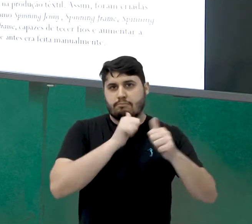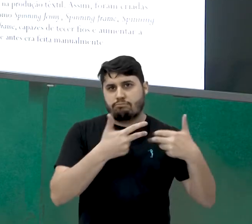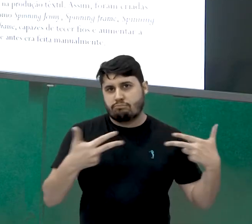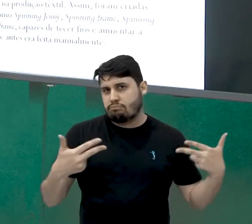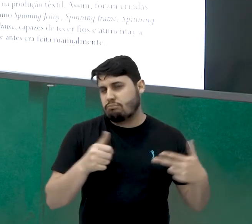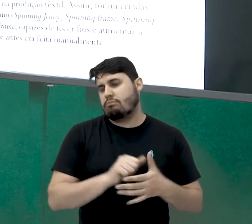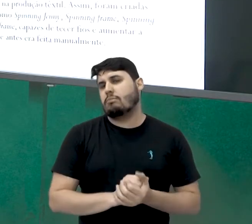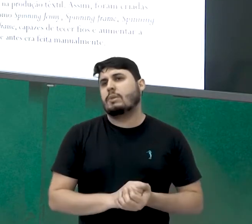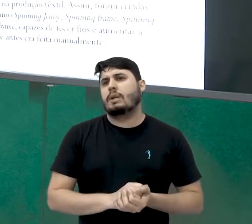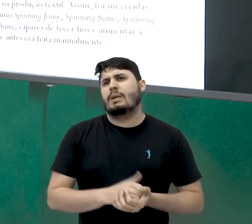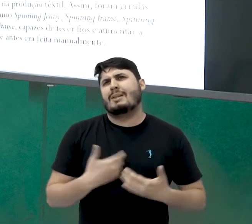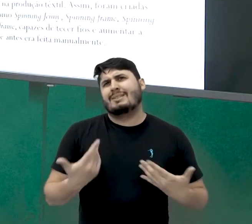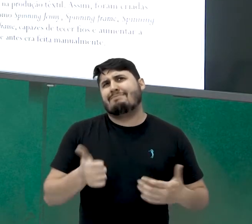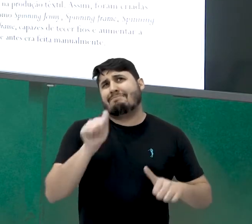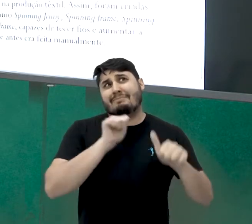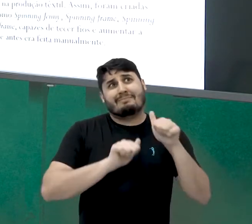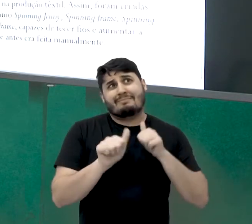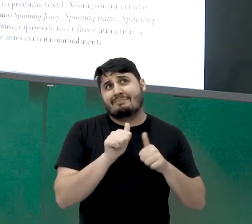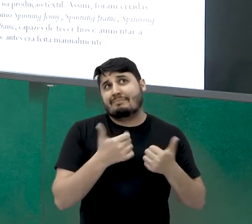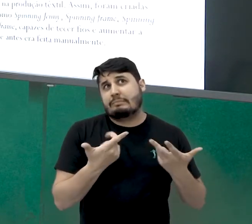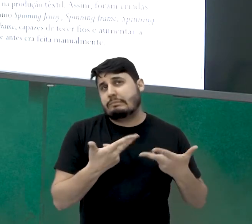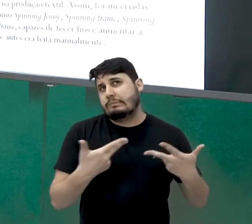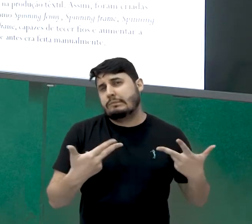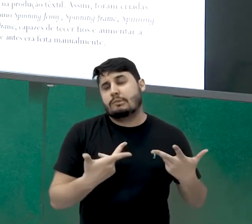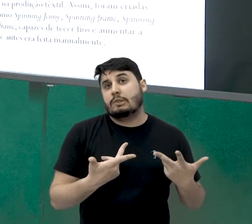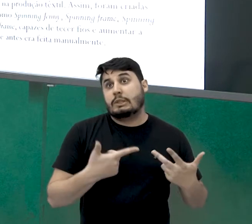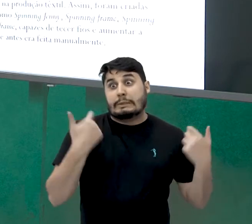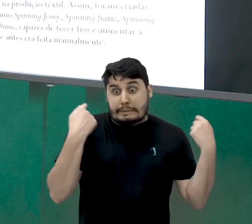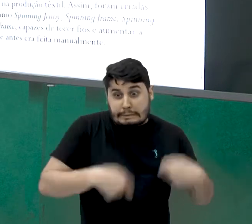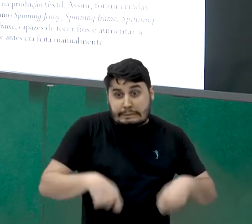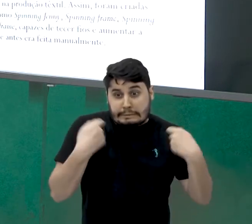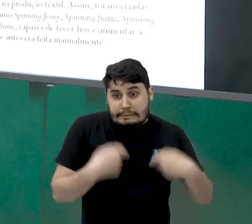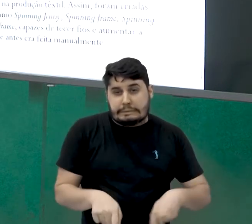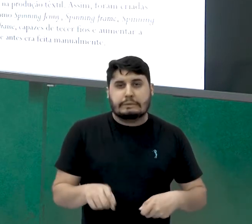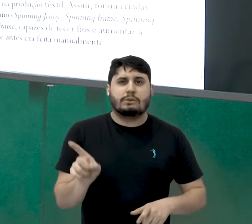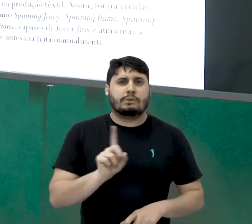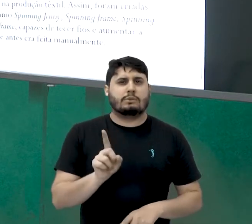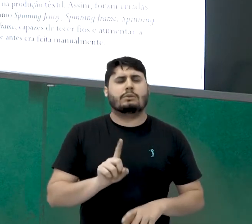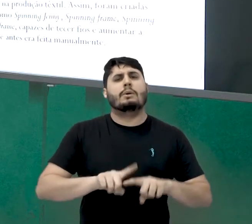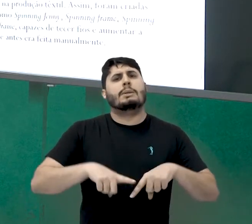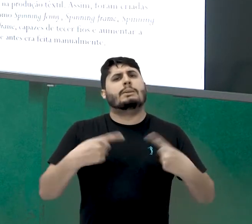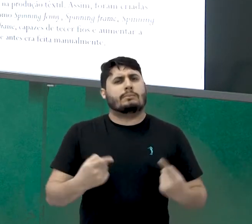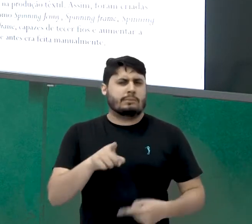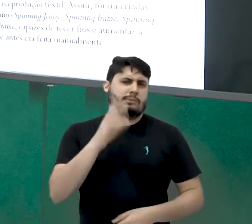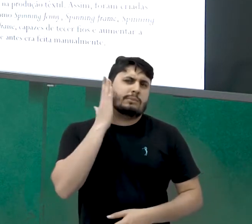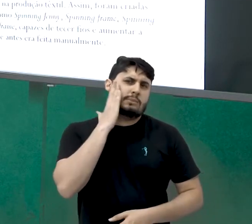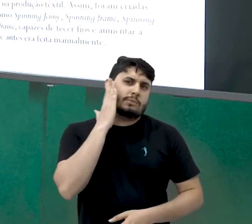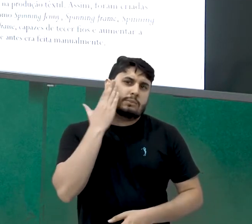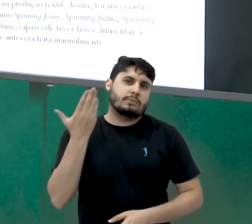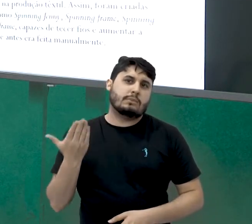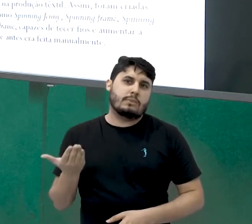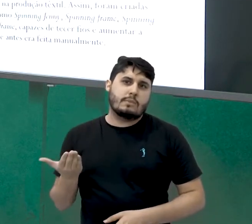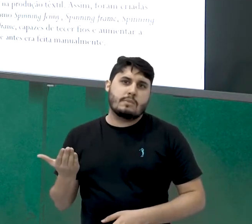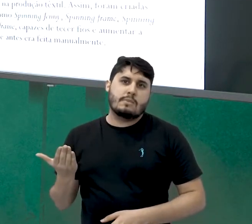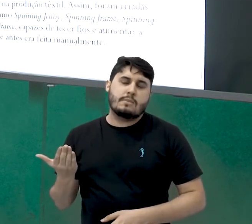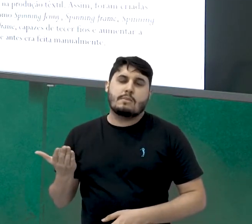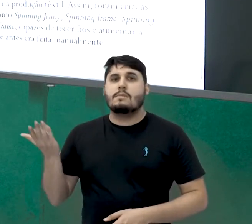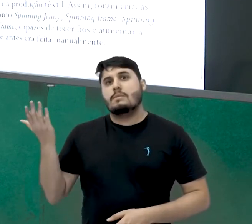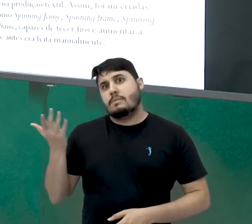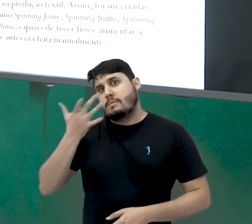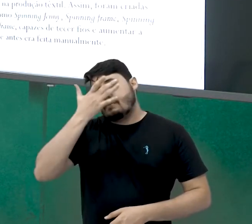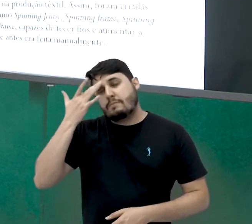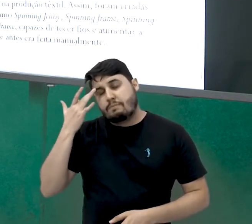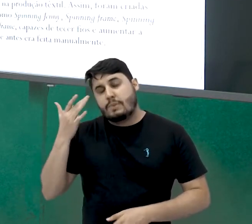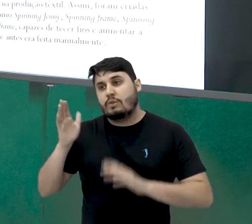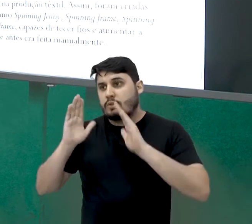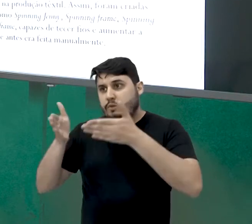bebidas não eram essenciais, mas você sabe, né, que o ser humano vive do pão e do circo, né? nós